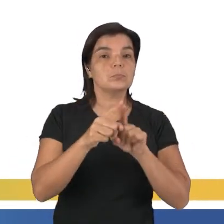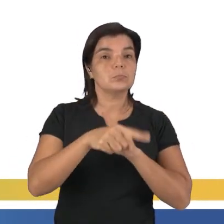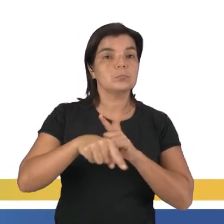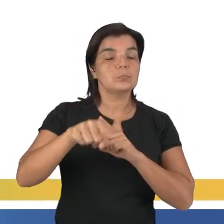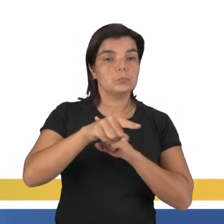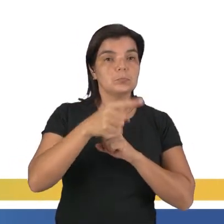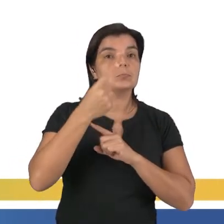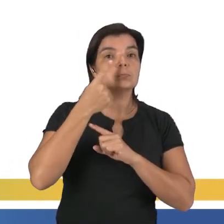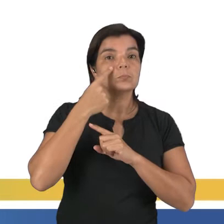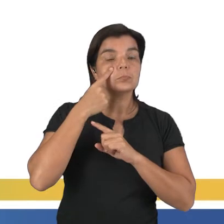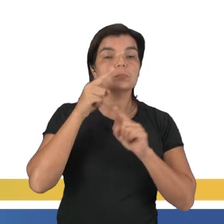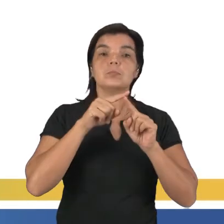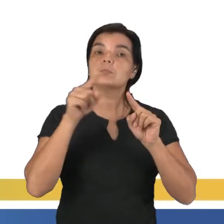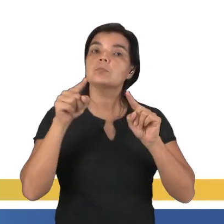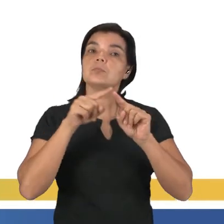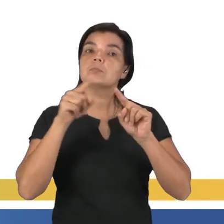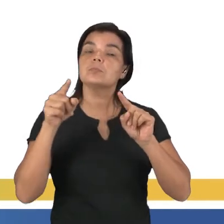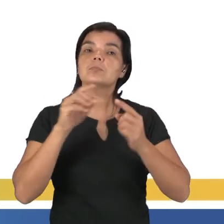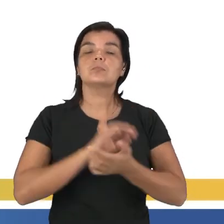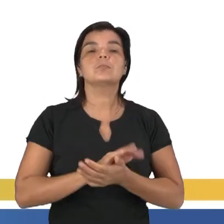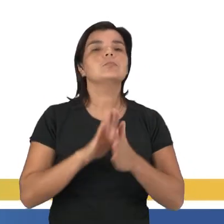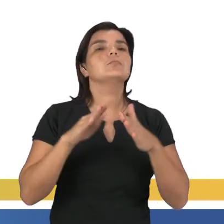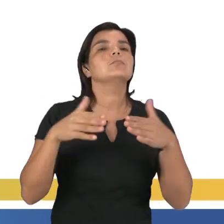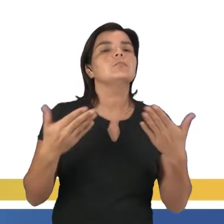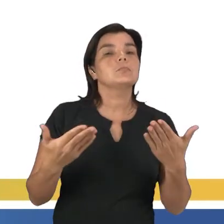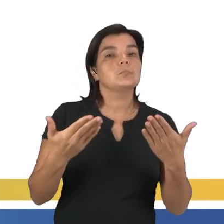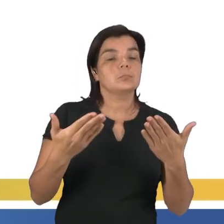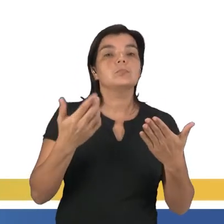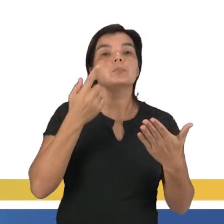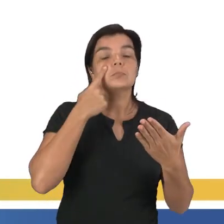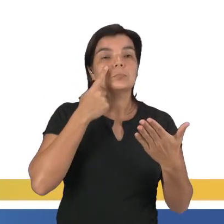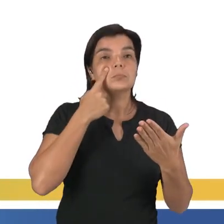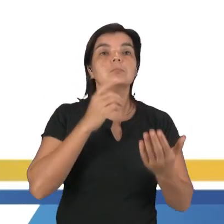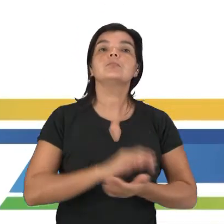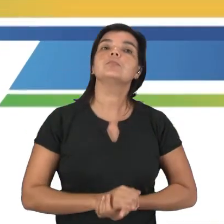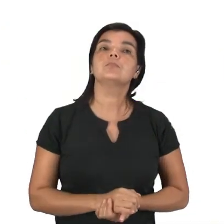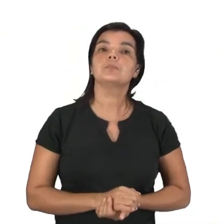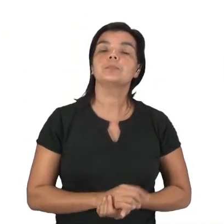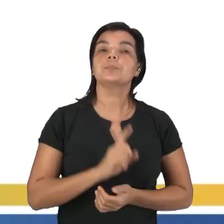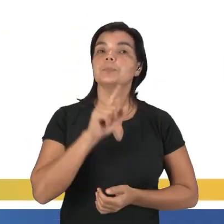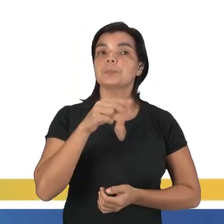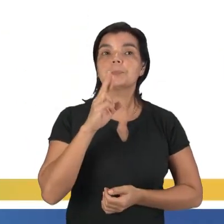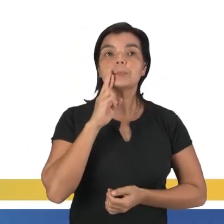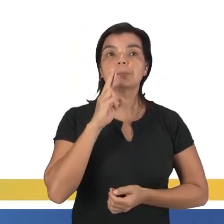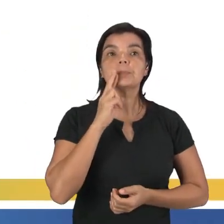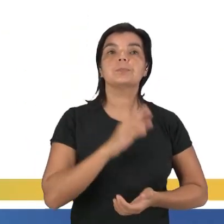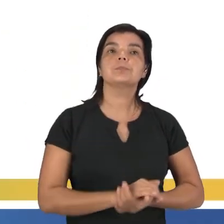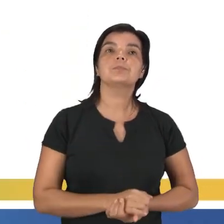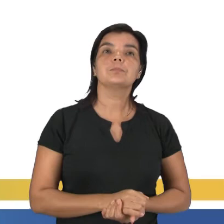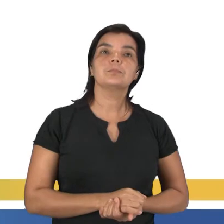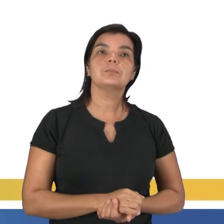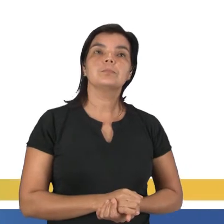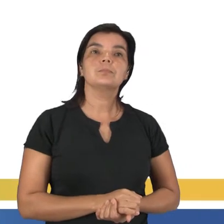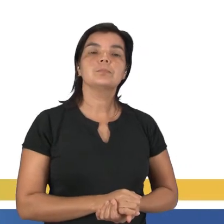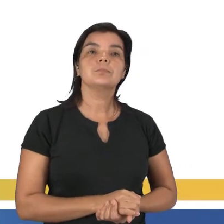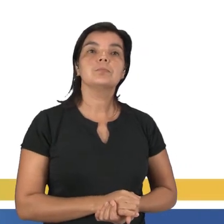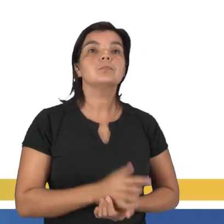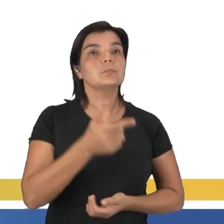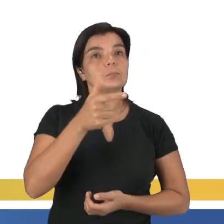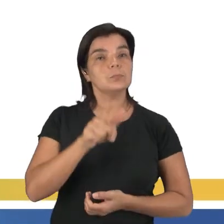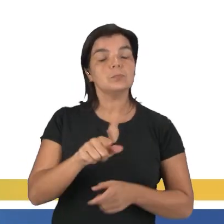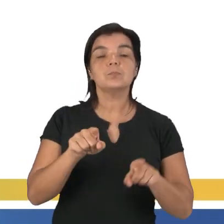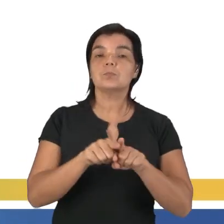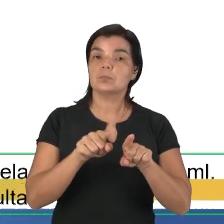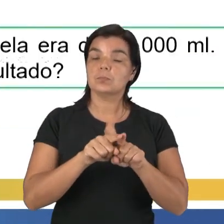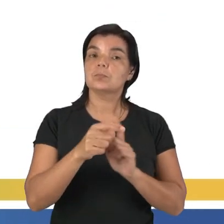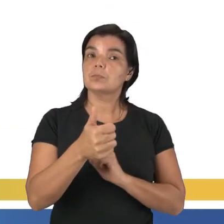de uma coisa específica. Saber quais são as unidades que eu vou trabalhar. A gente vai ver aqui a seguir a resolução. Então, novamente,